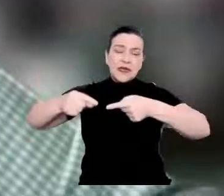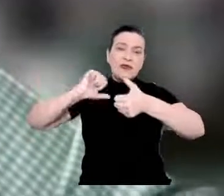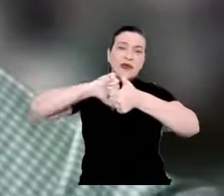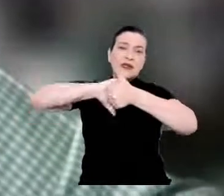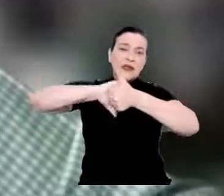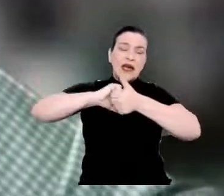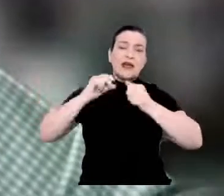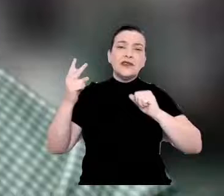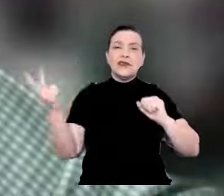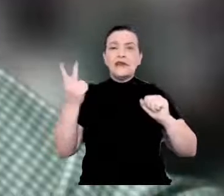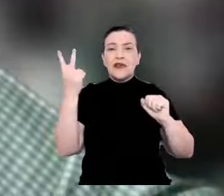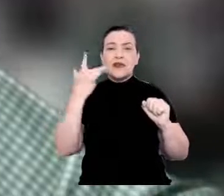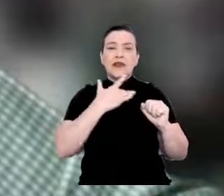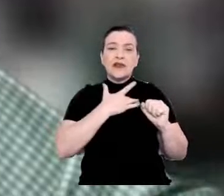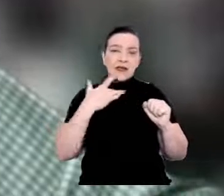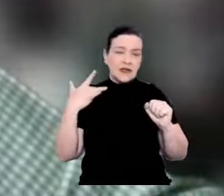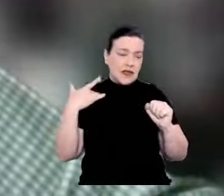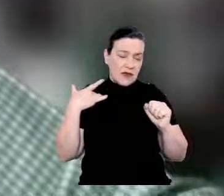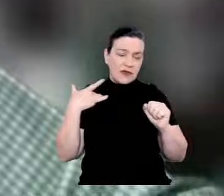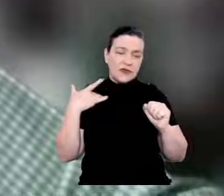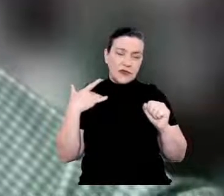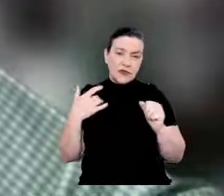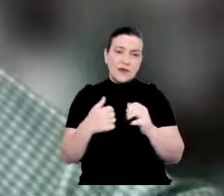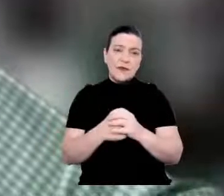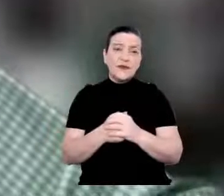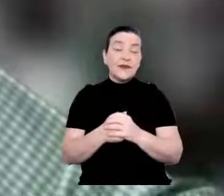são tímidas e limitadas.